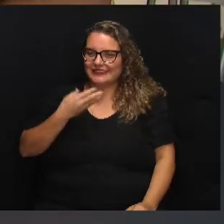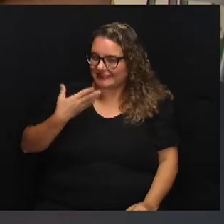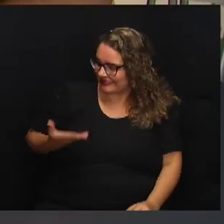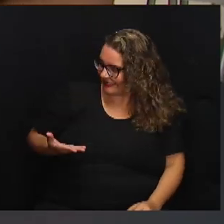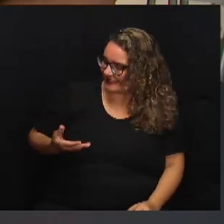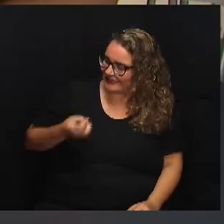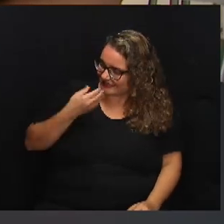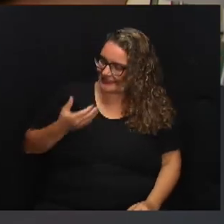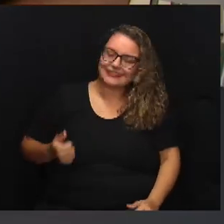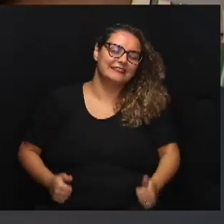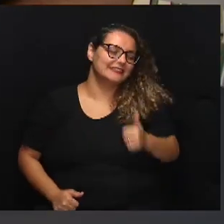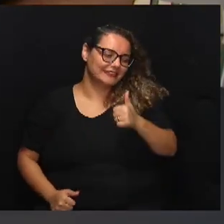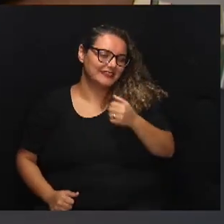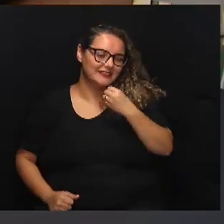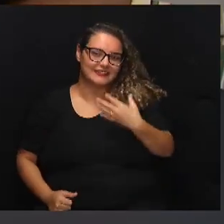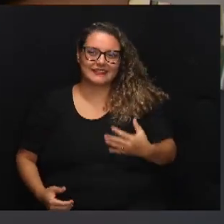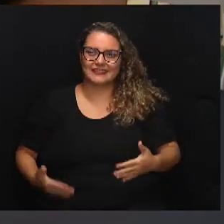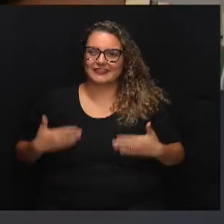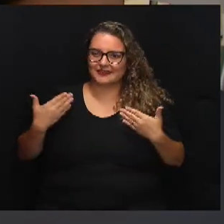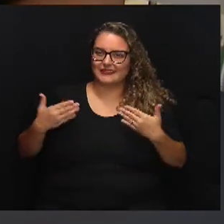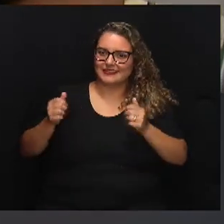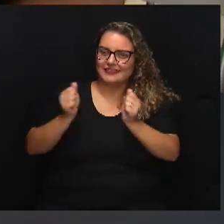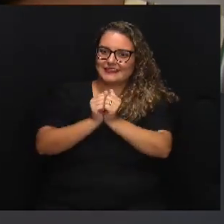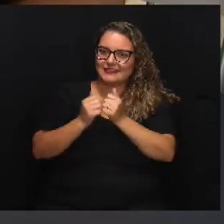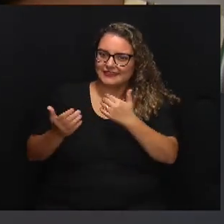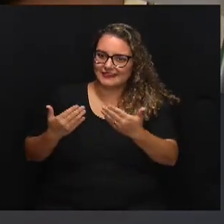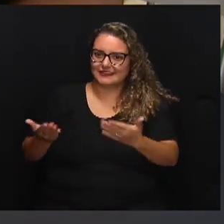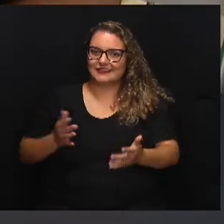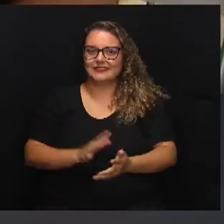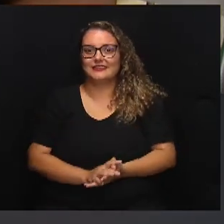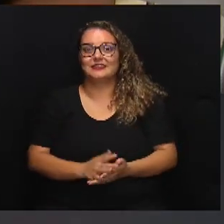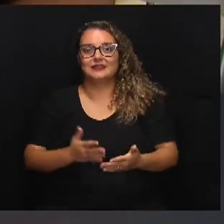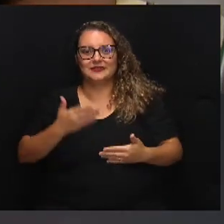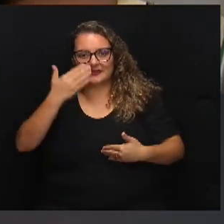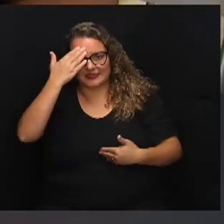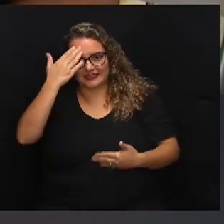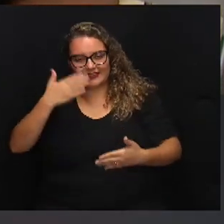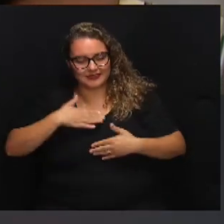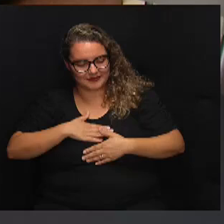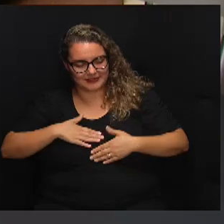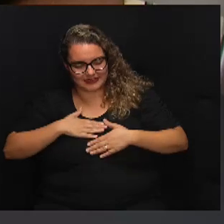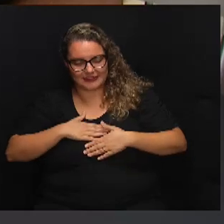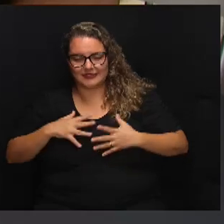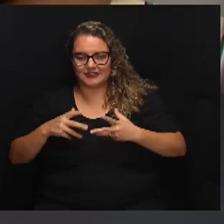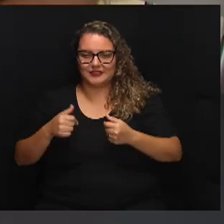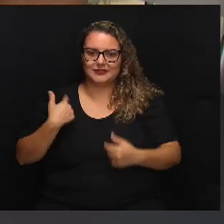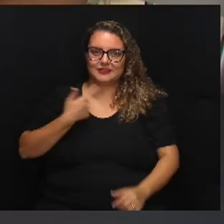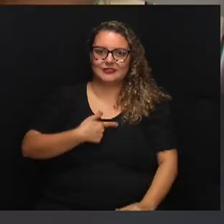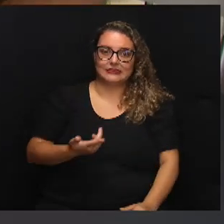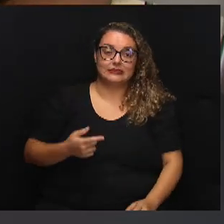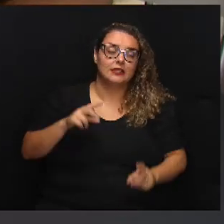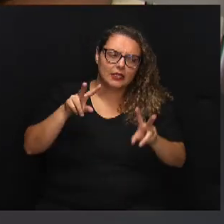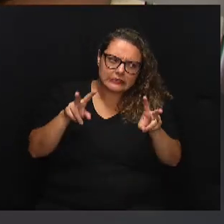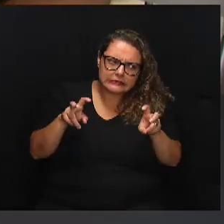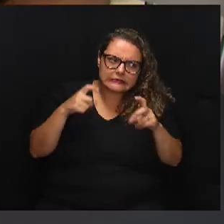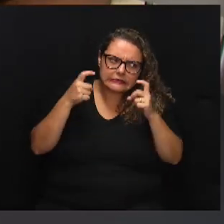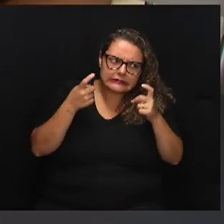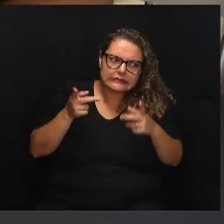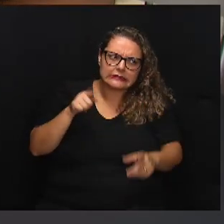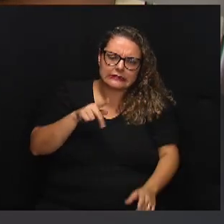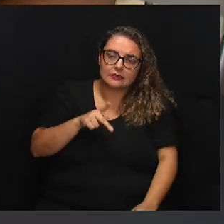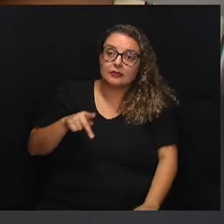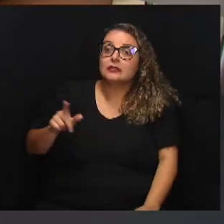vai? Tudo jóia, graças a Deus, tudo tudo falar bem. Com você aqui. Obrigado. O prazer é todo nosso. Bom, esse é um tema, de fato, que preocupa muita gente, né, professor?